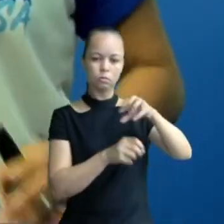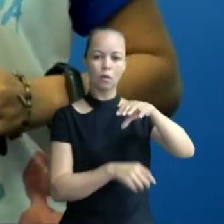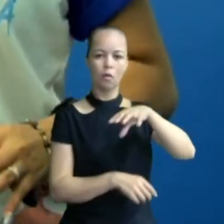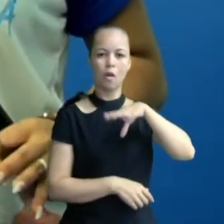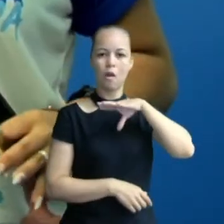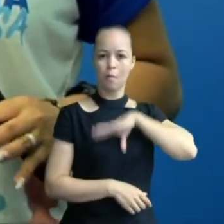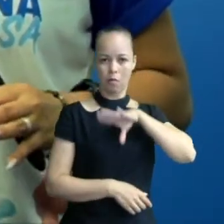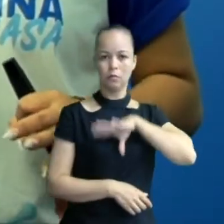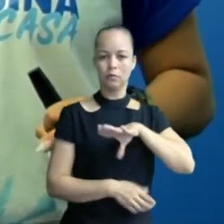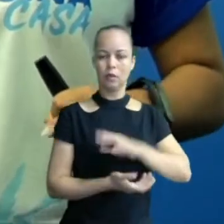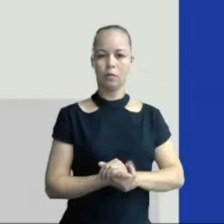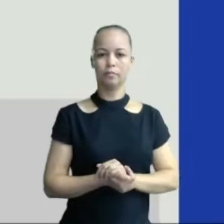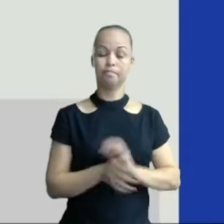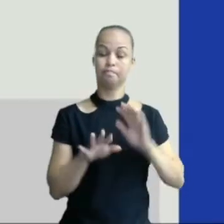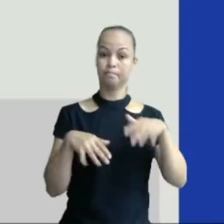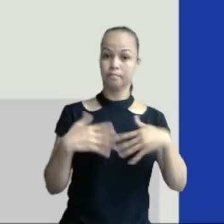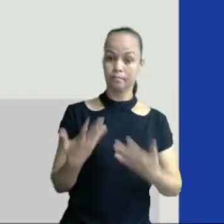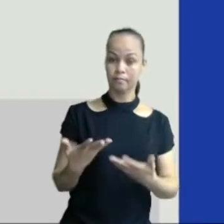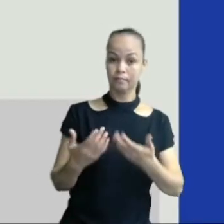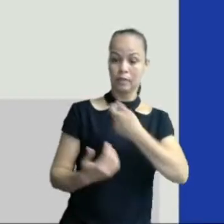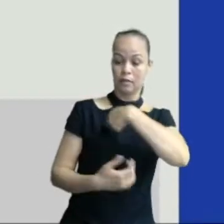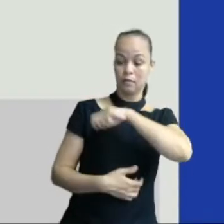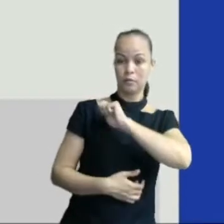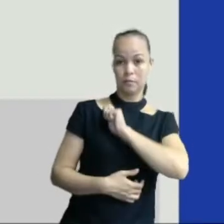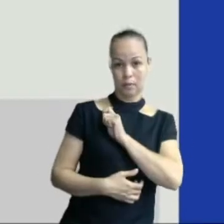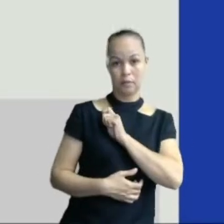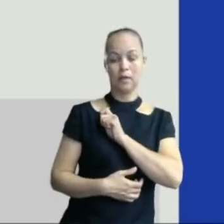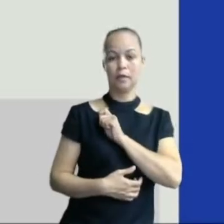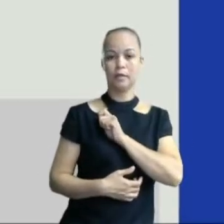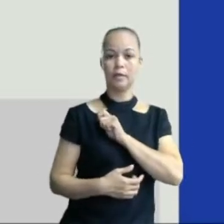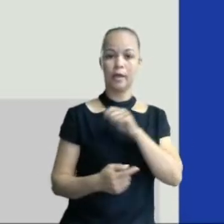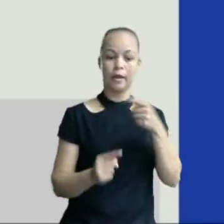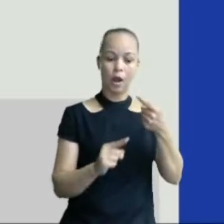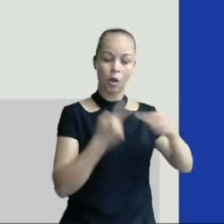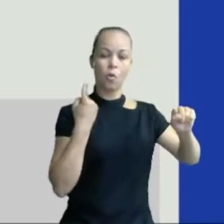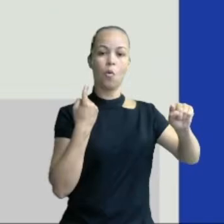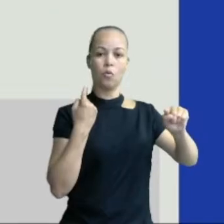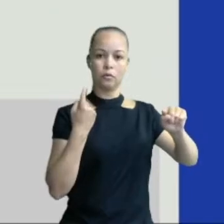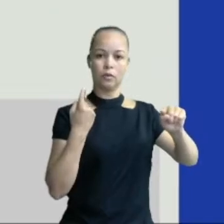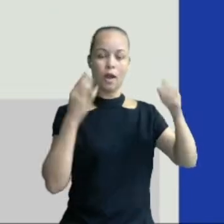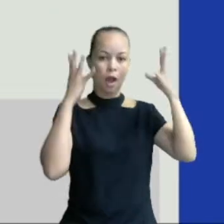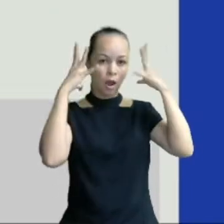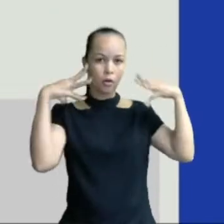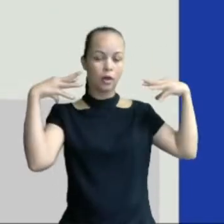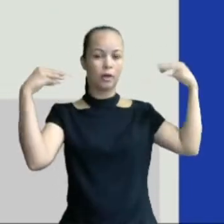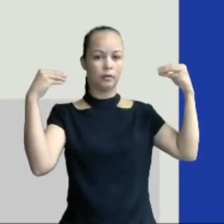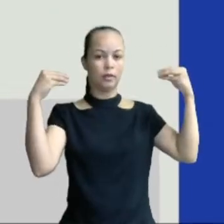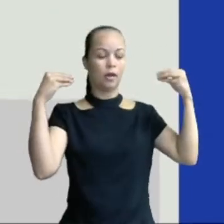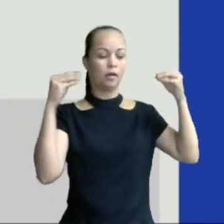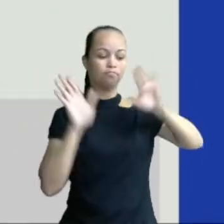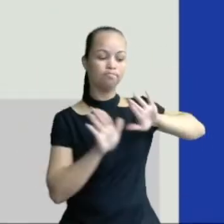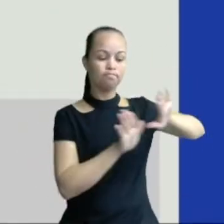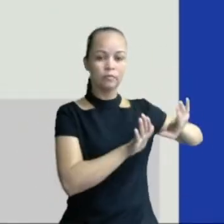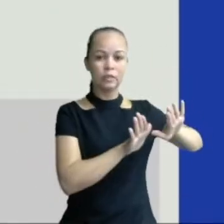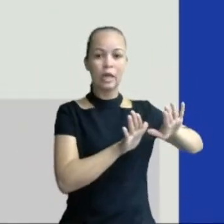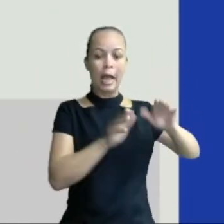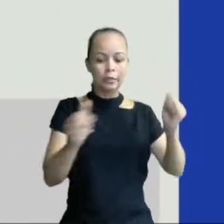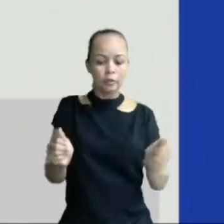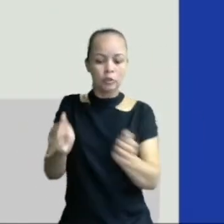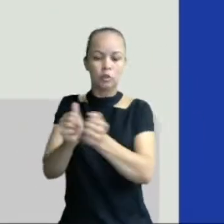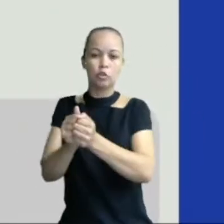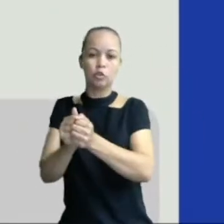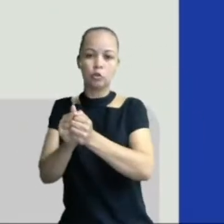aí, Espanha, né, que era contra a Holanda, se juntou com Portugal,